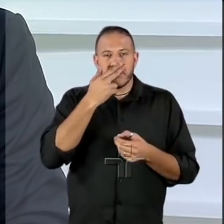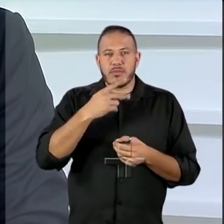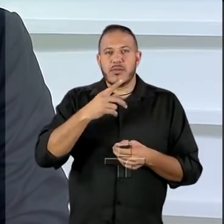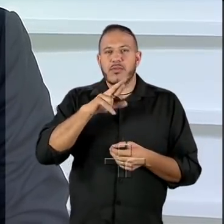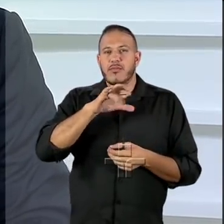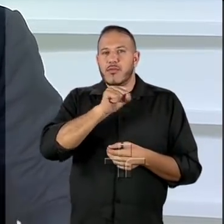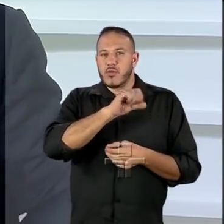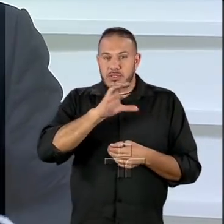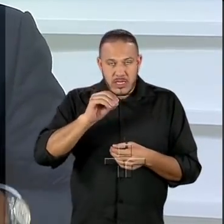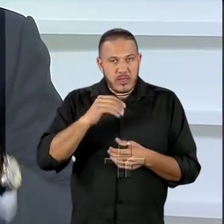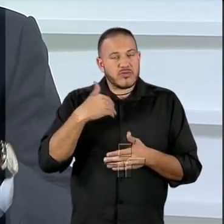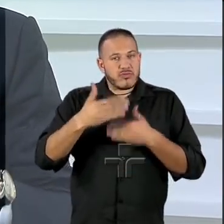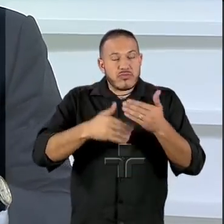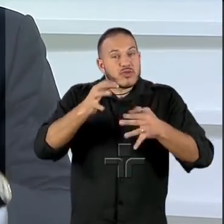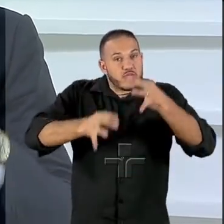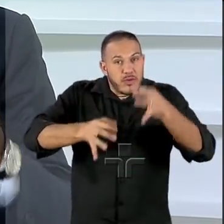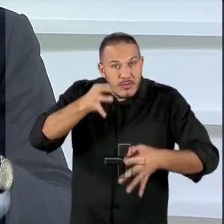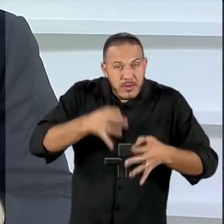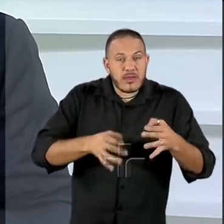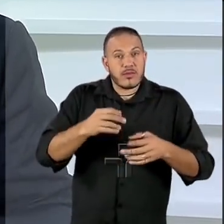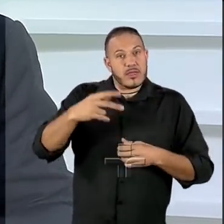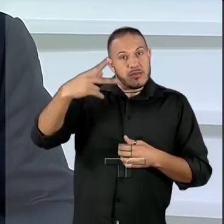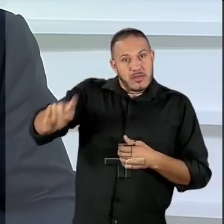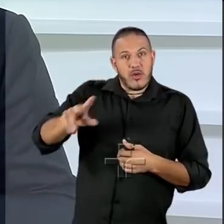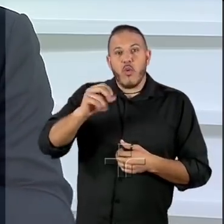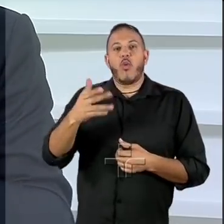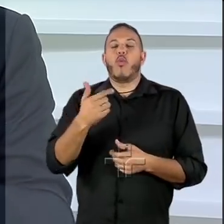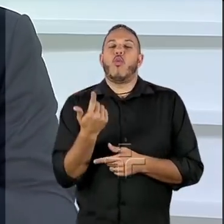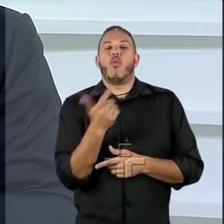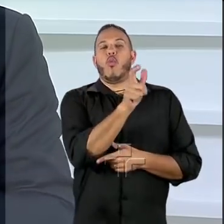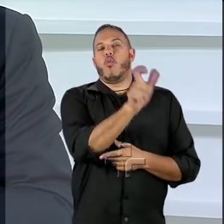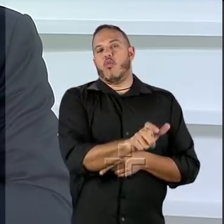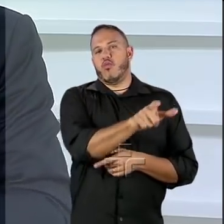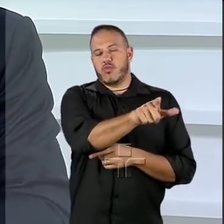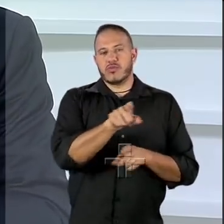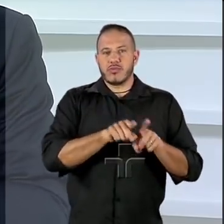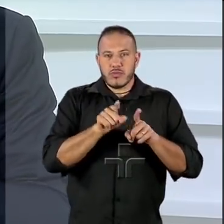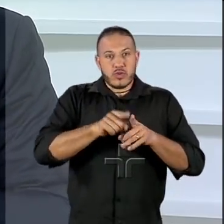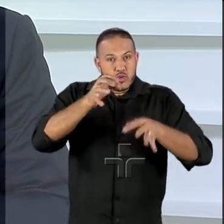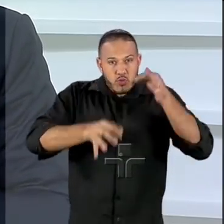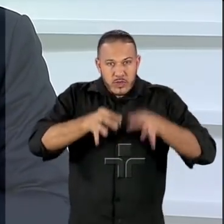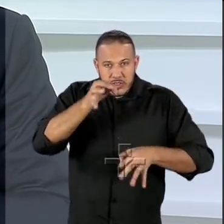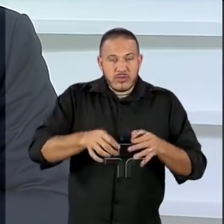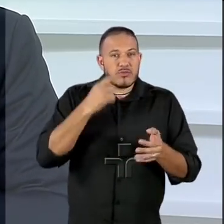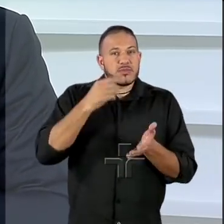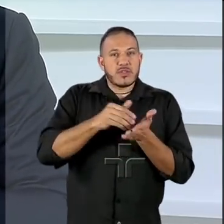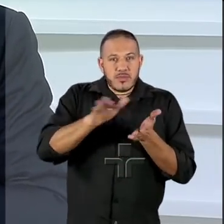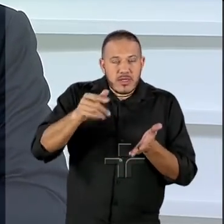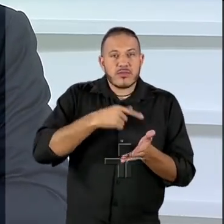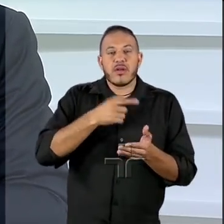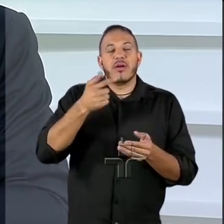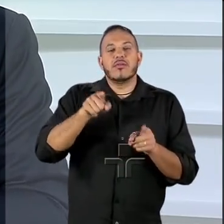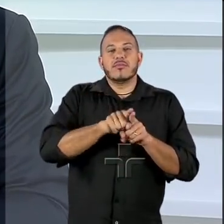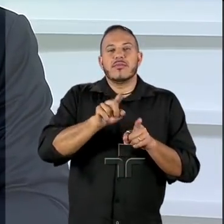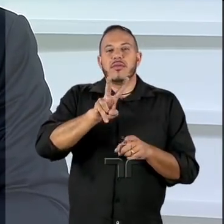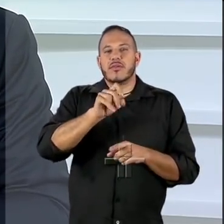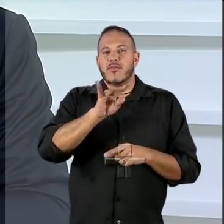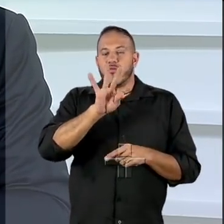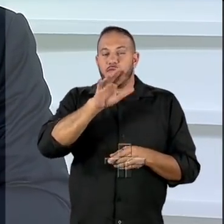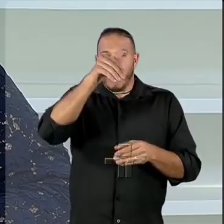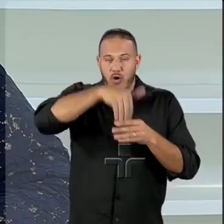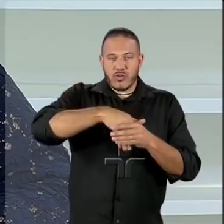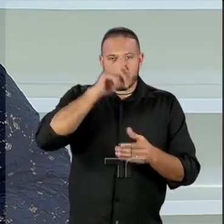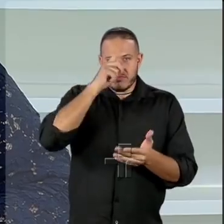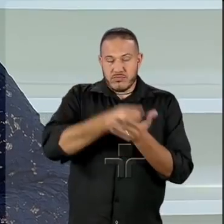de julgamento, seu ou de outrem, ou juízo depreciativo sobre despachos, votos ou sentenças de